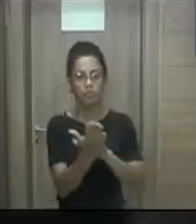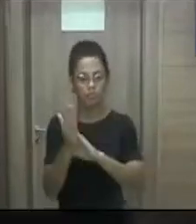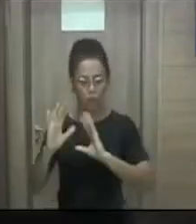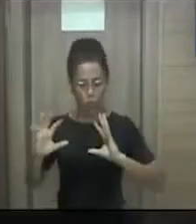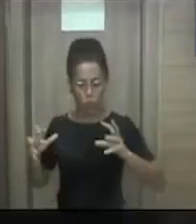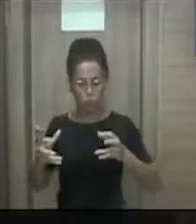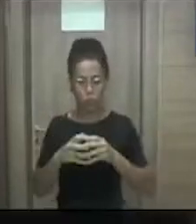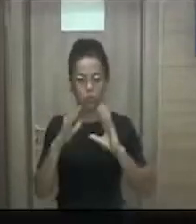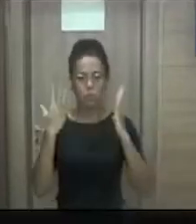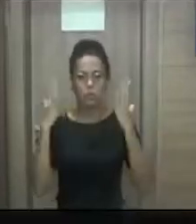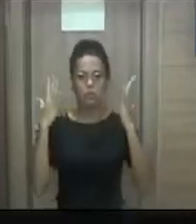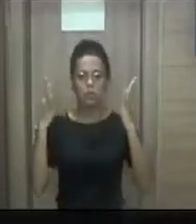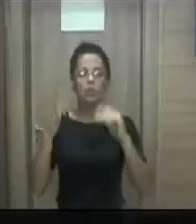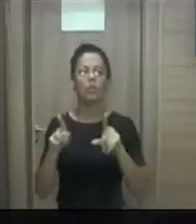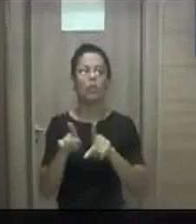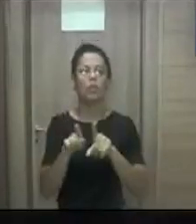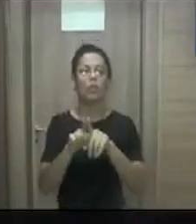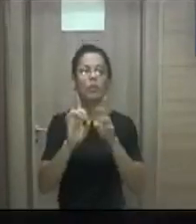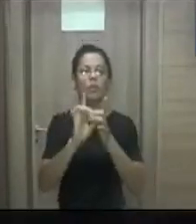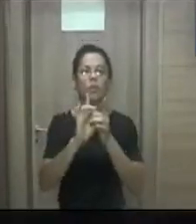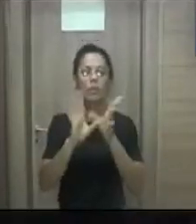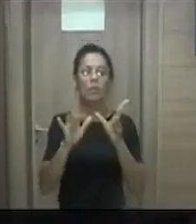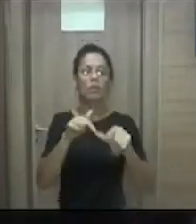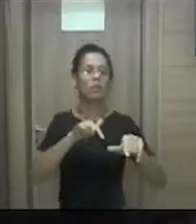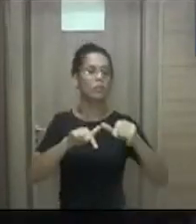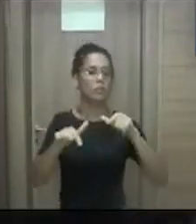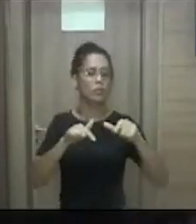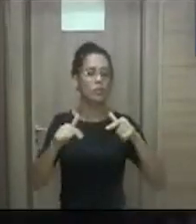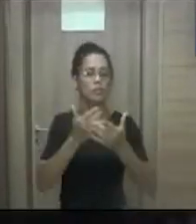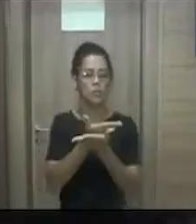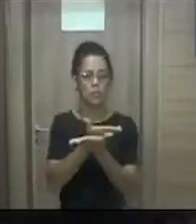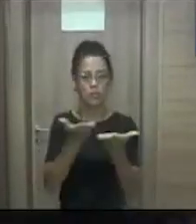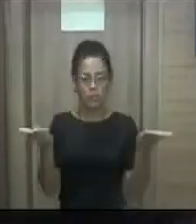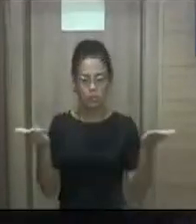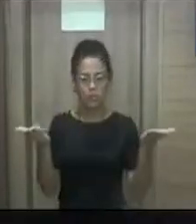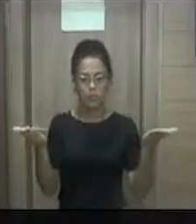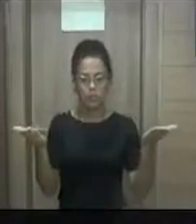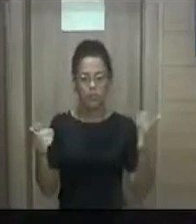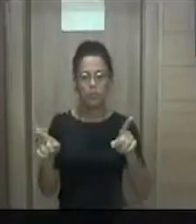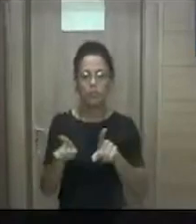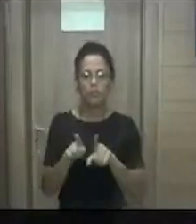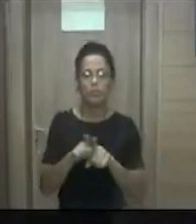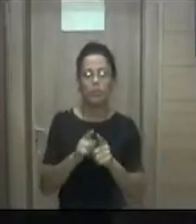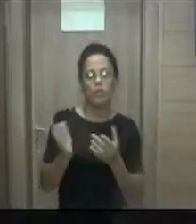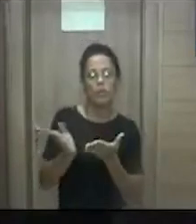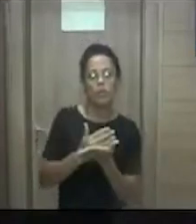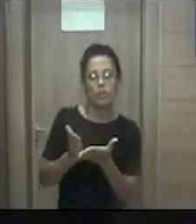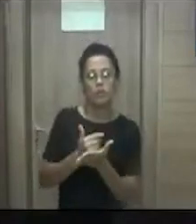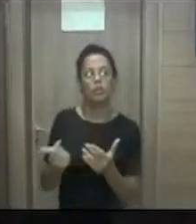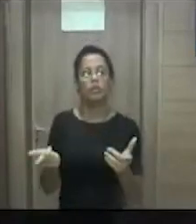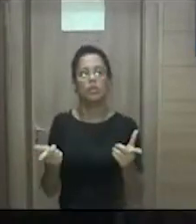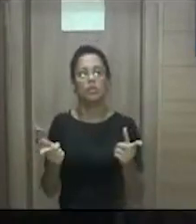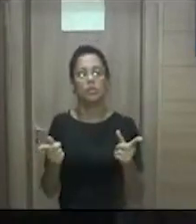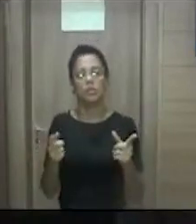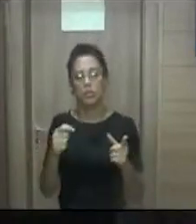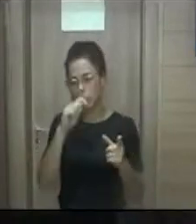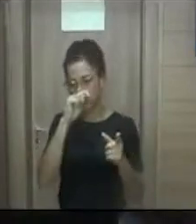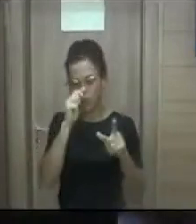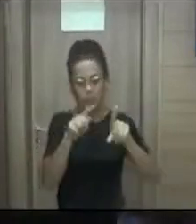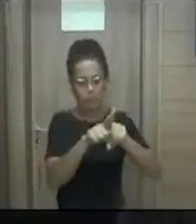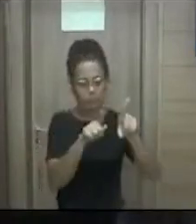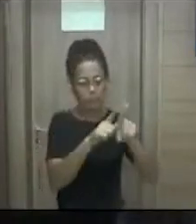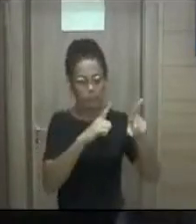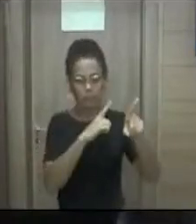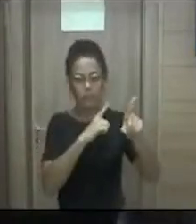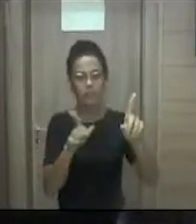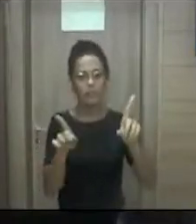grupo e disponibilizar o trabalho quanto antes, sob forma de livro, dos artigos que já devem estar por aí, porque eu